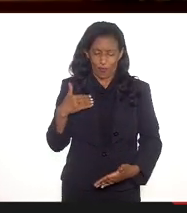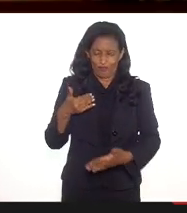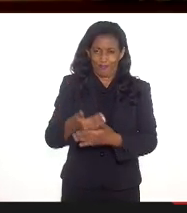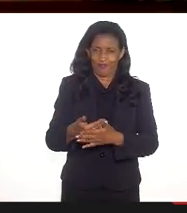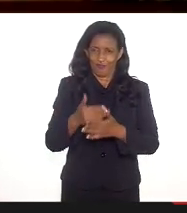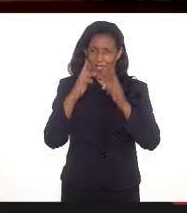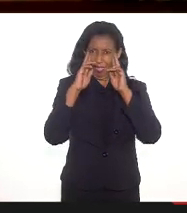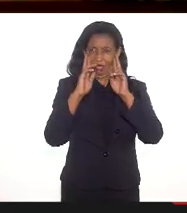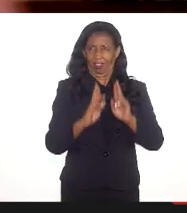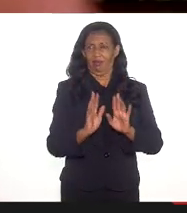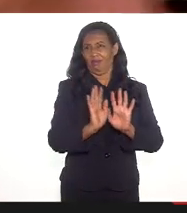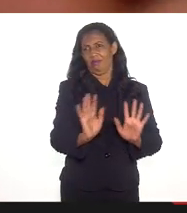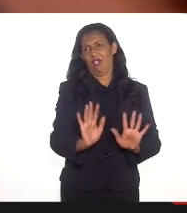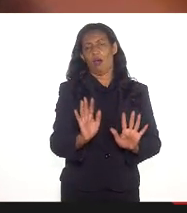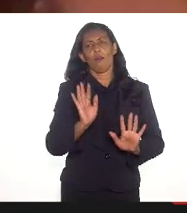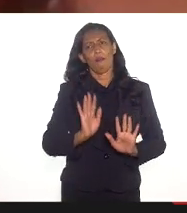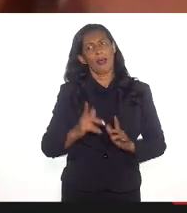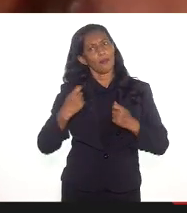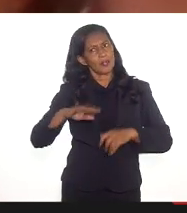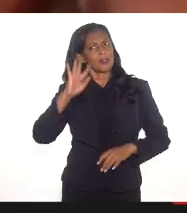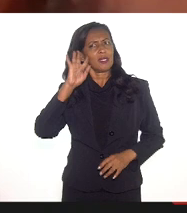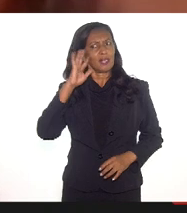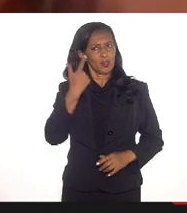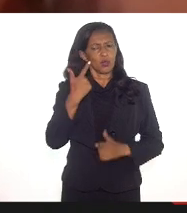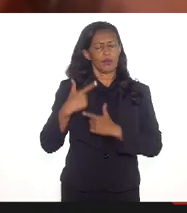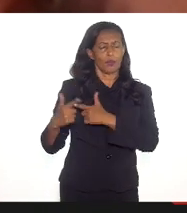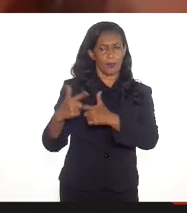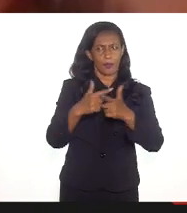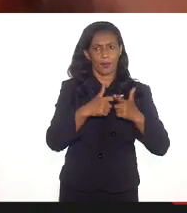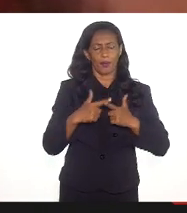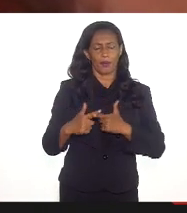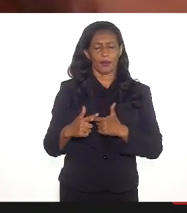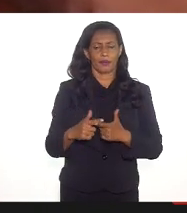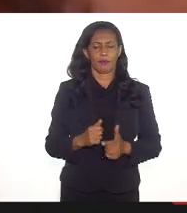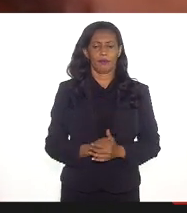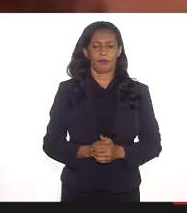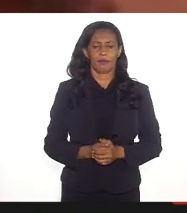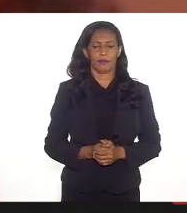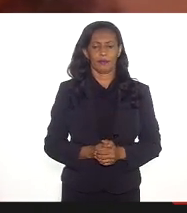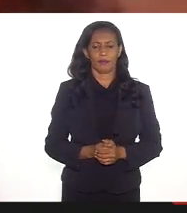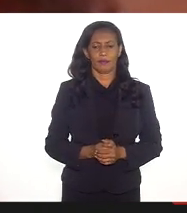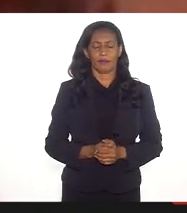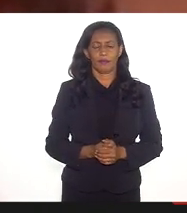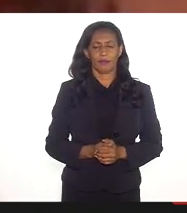recentemente, mas de qualquer forma tem que resolver o problema, tá?